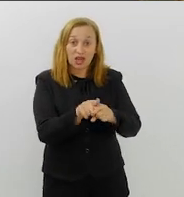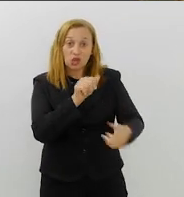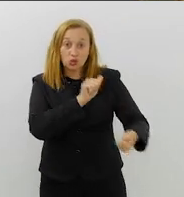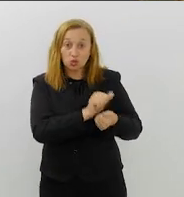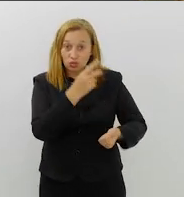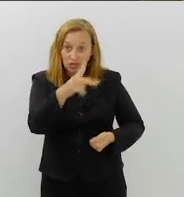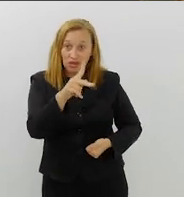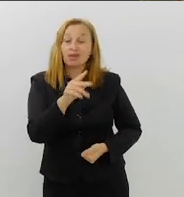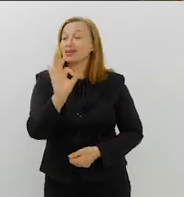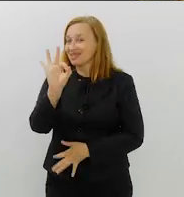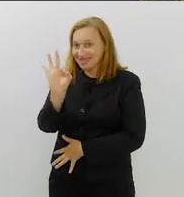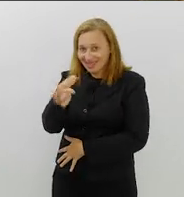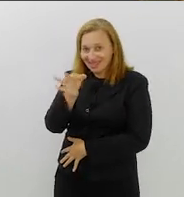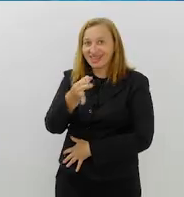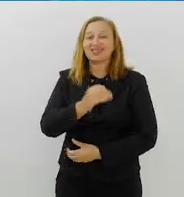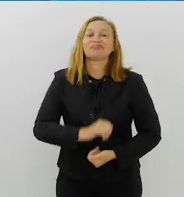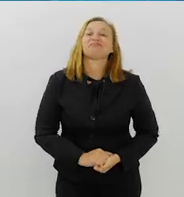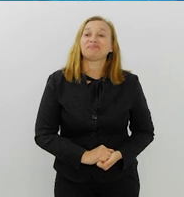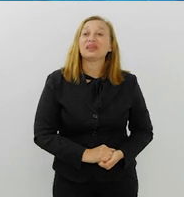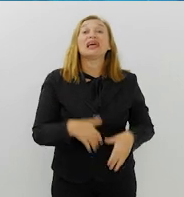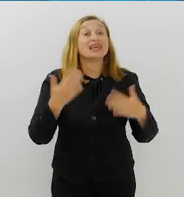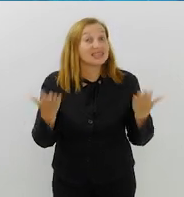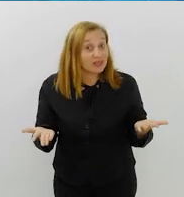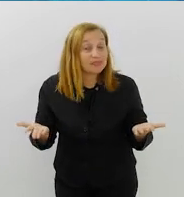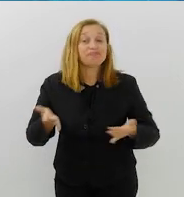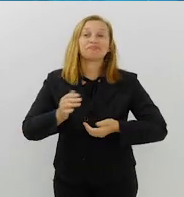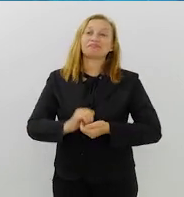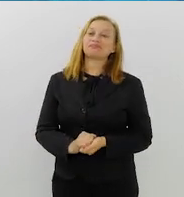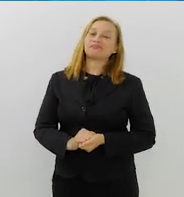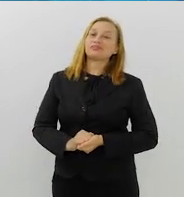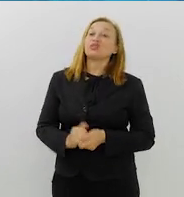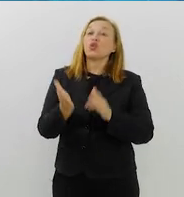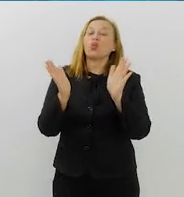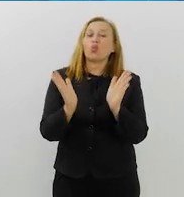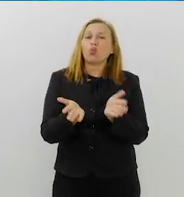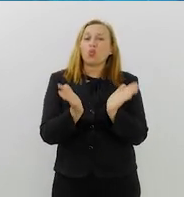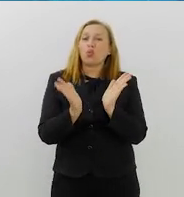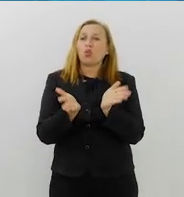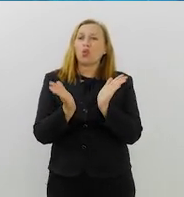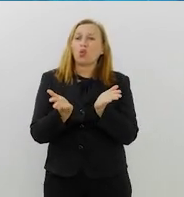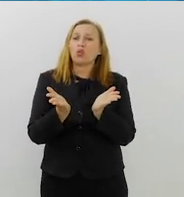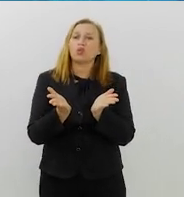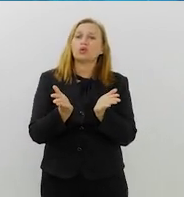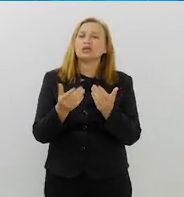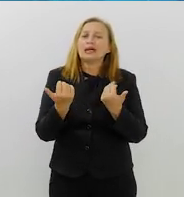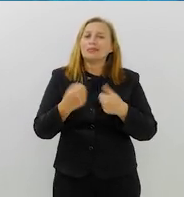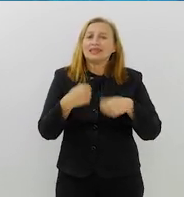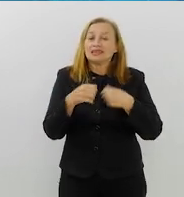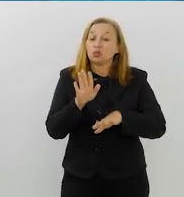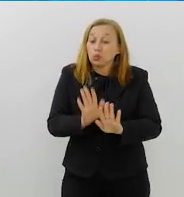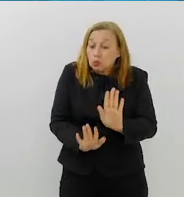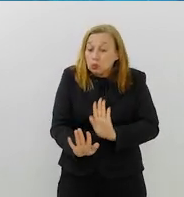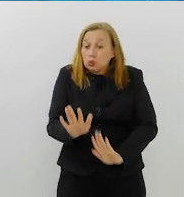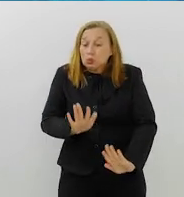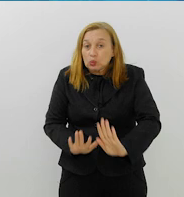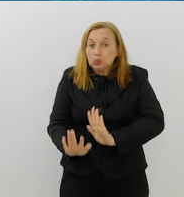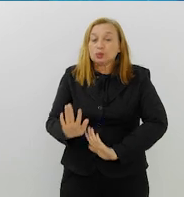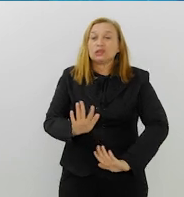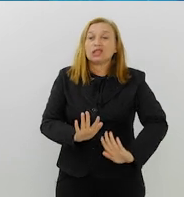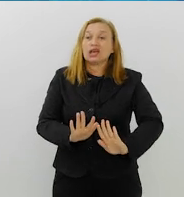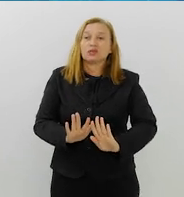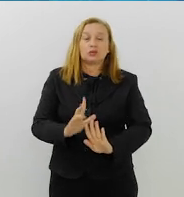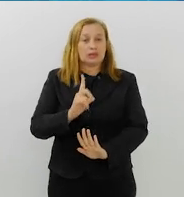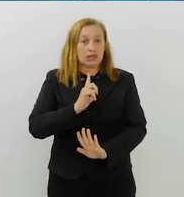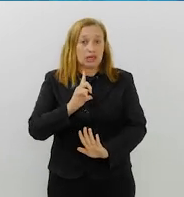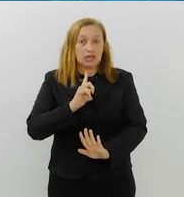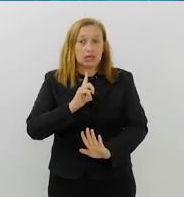com o seu. Com certeza. Então, hoje, o que nós temos que ter muito cuidado